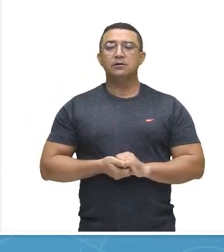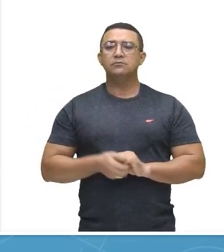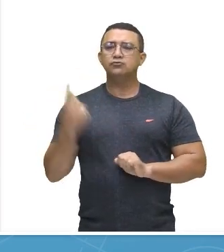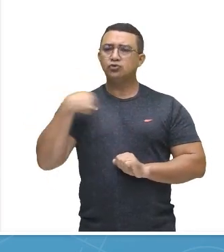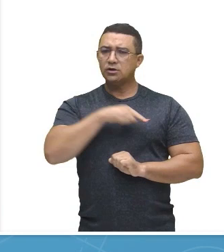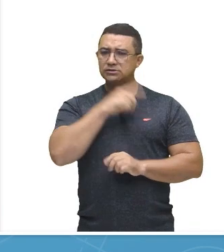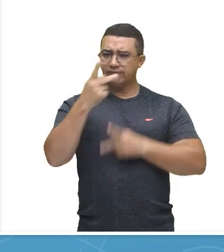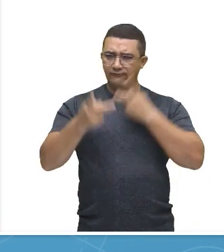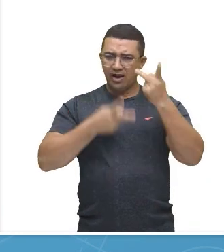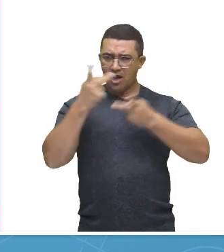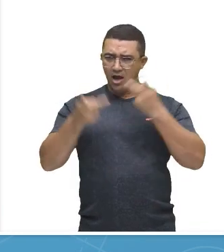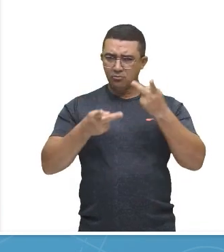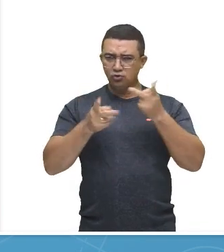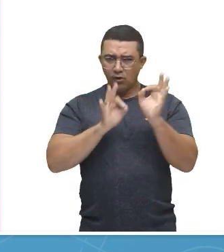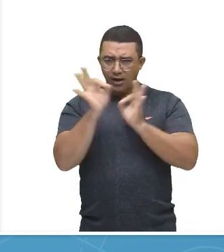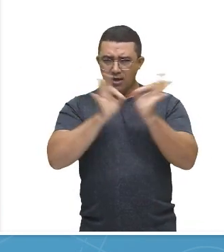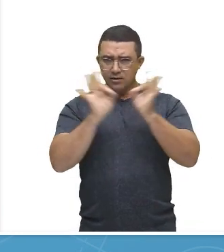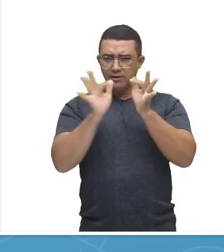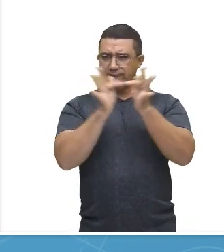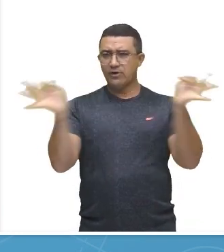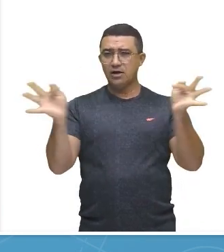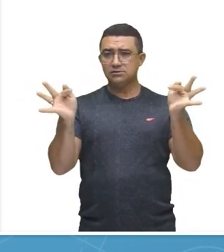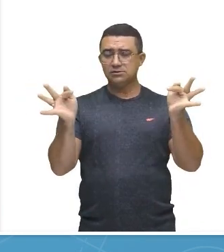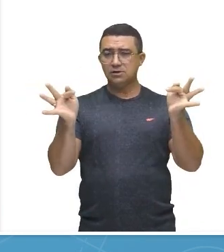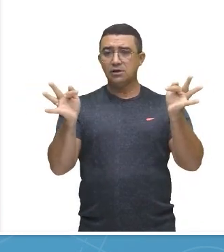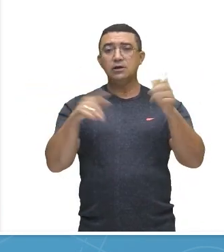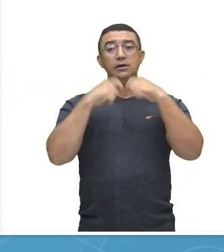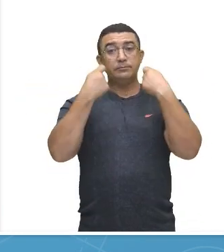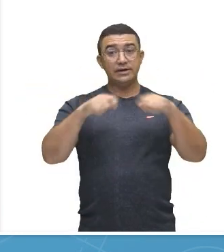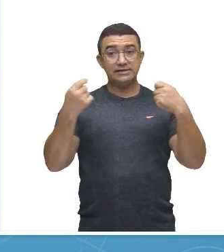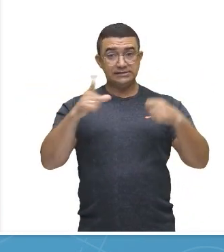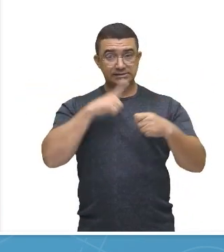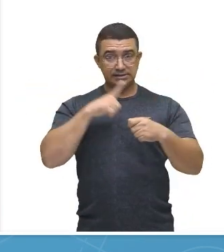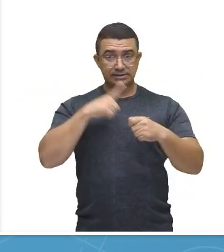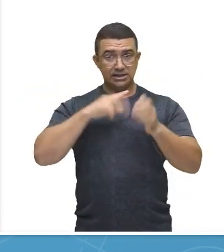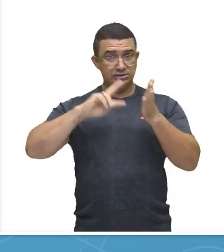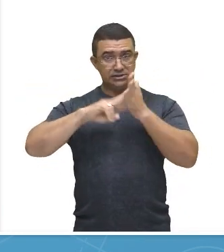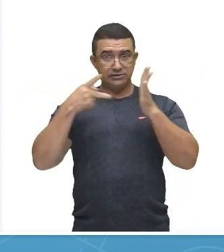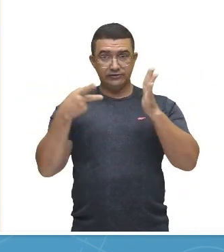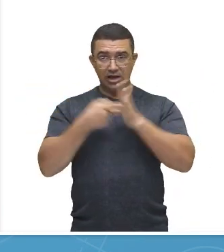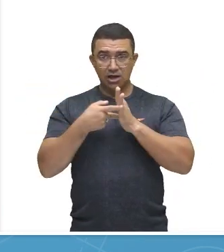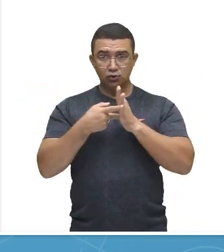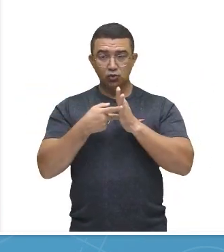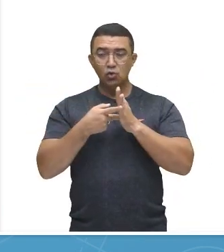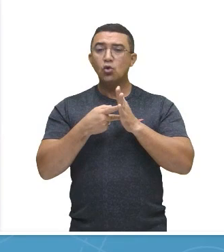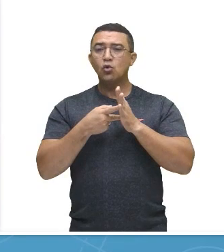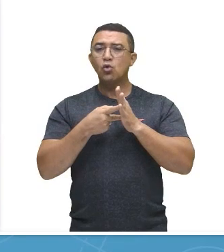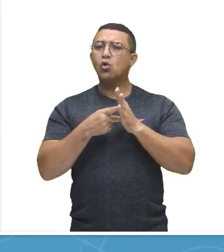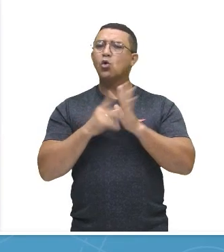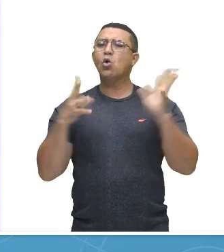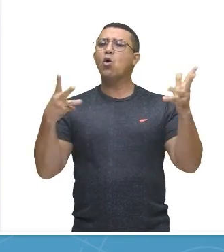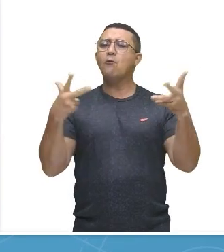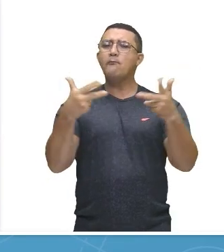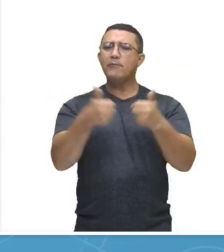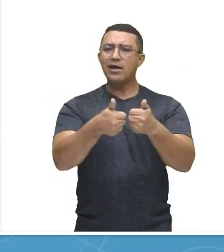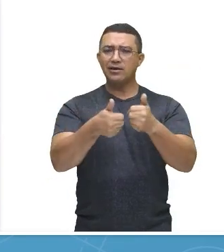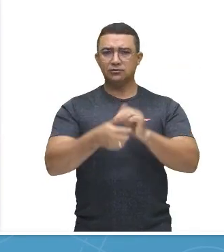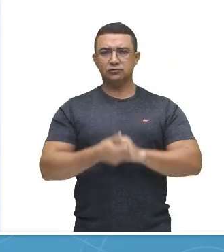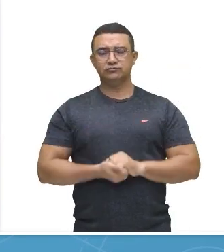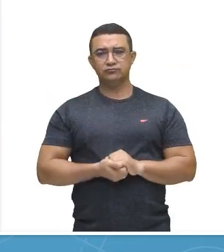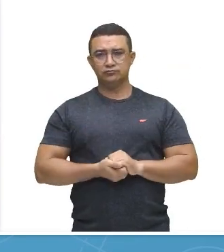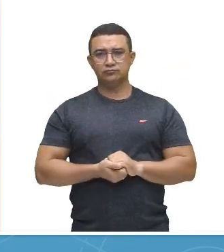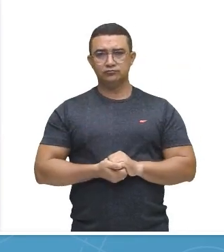de uma frase, nós temos que ter o sentido completo. Cuidado, atenção, olhe para cá, eu tenho um